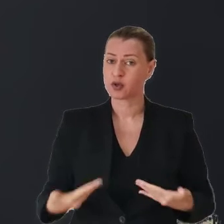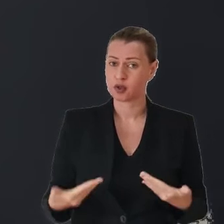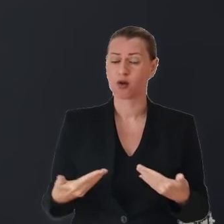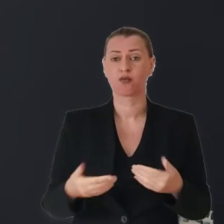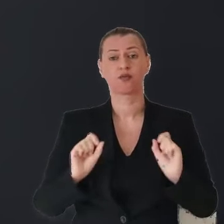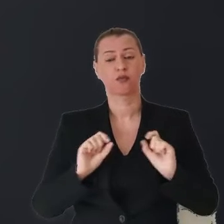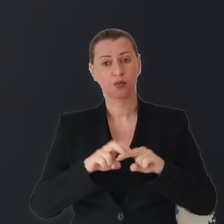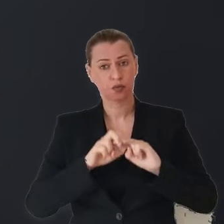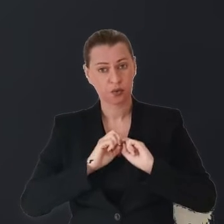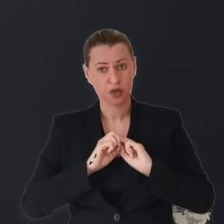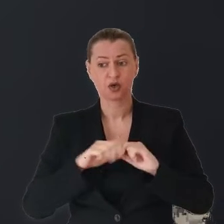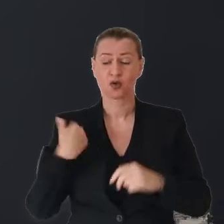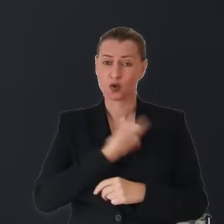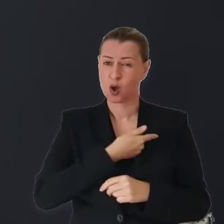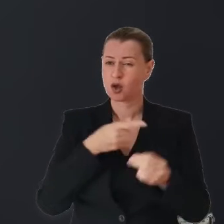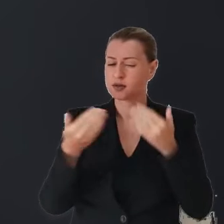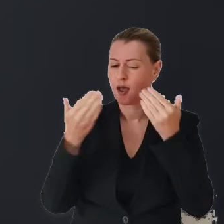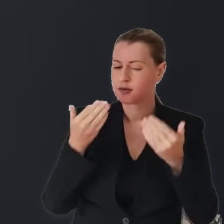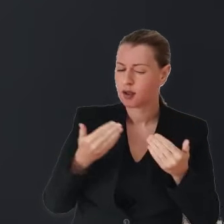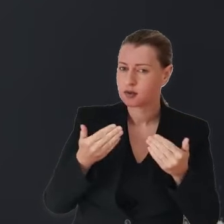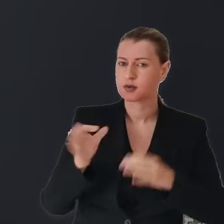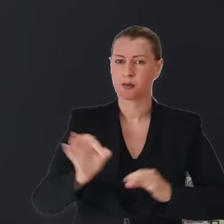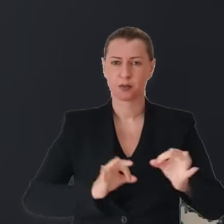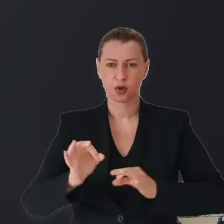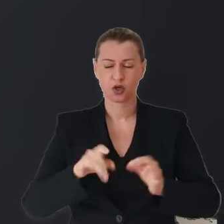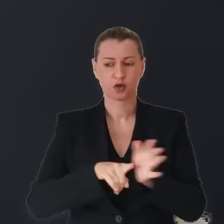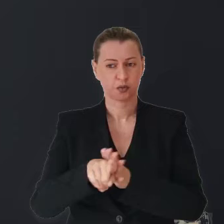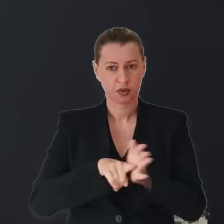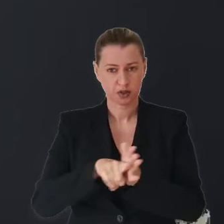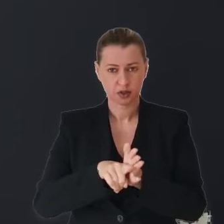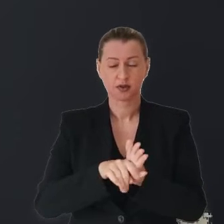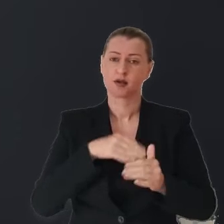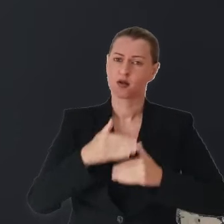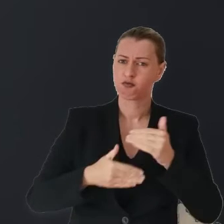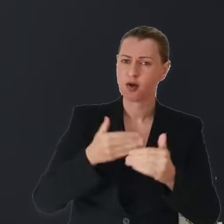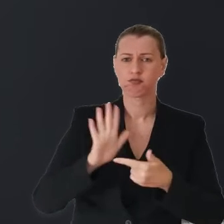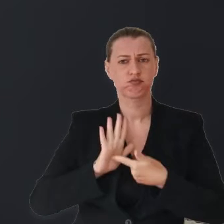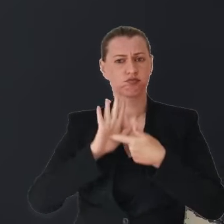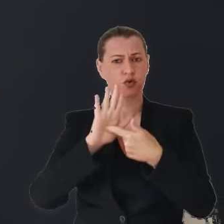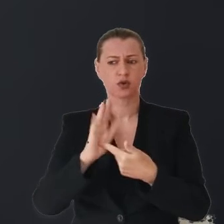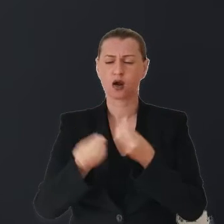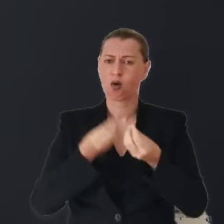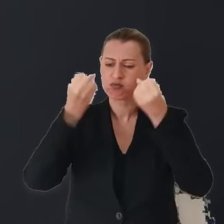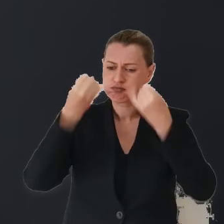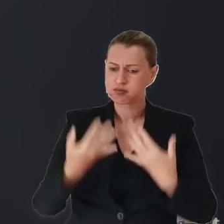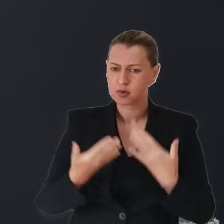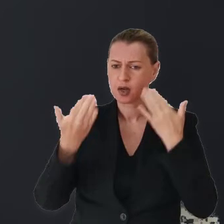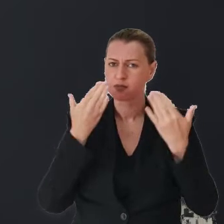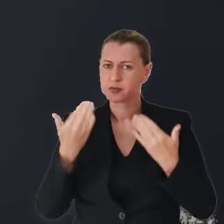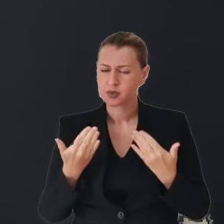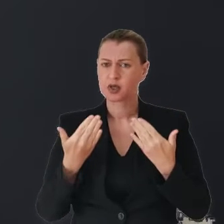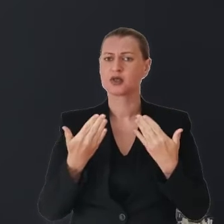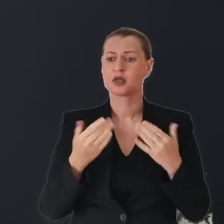gente, obviamente, analisa projetos de pesquisa. Então, a gente vai dar pareceres e, dependendo do tipo de projeto,